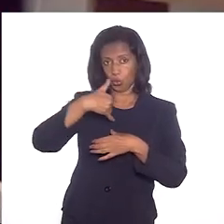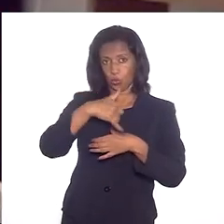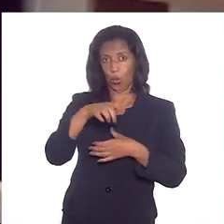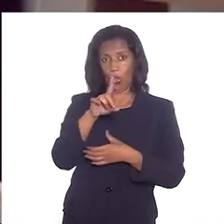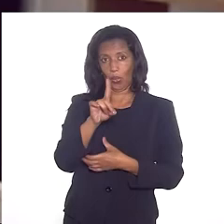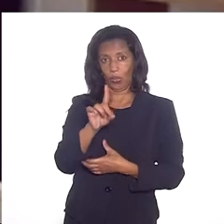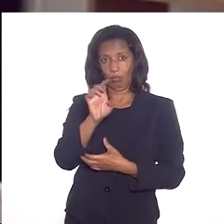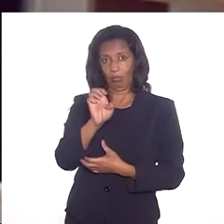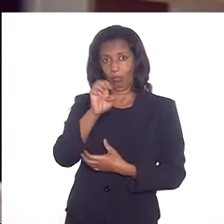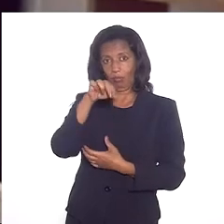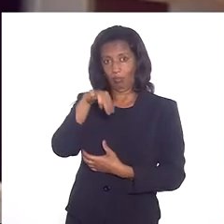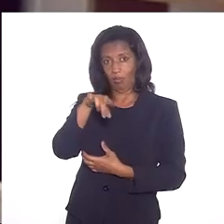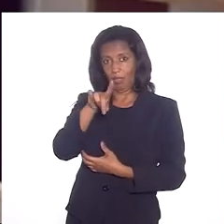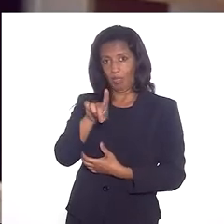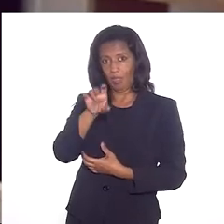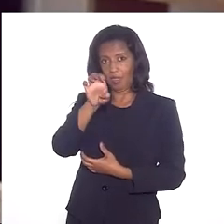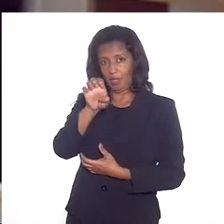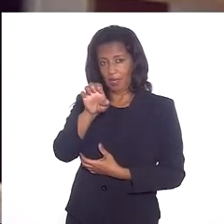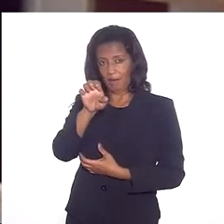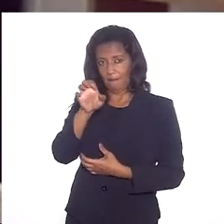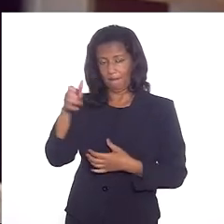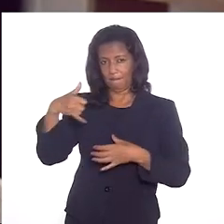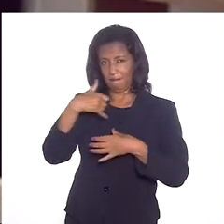dendê. Porque tem